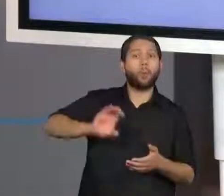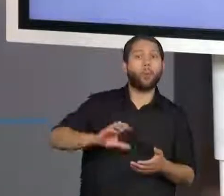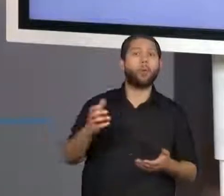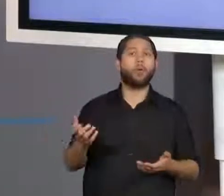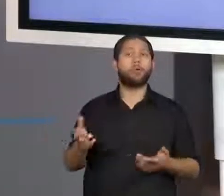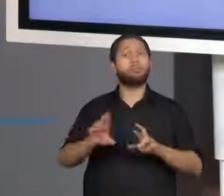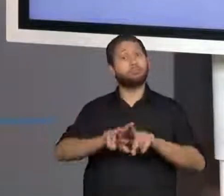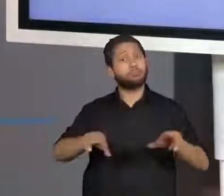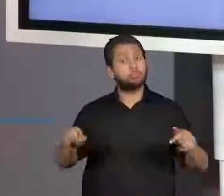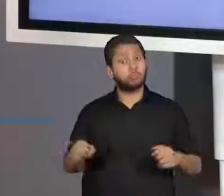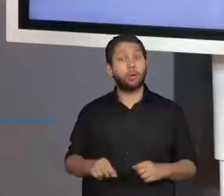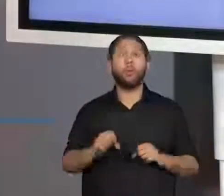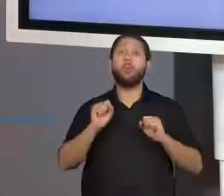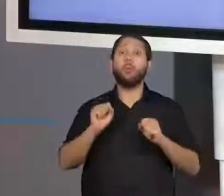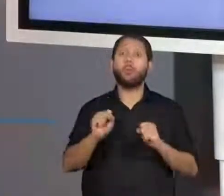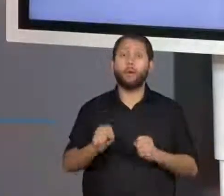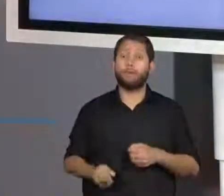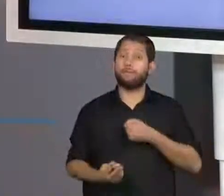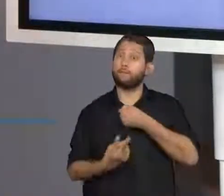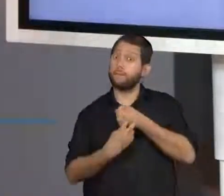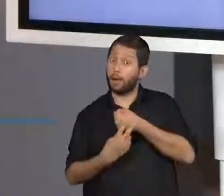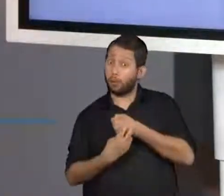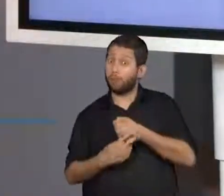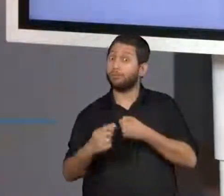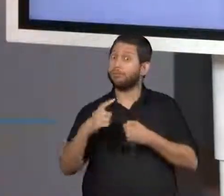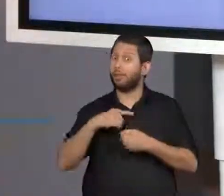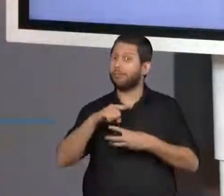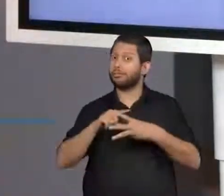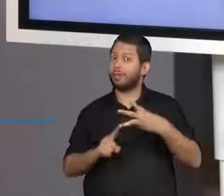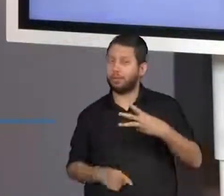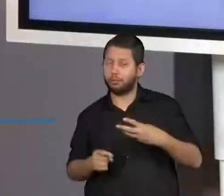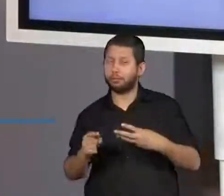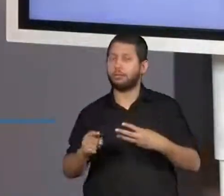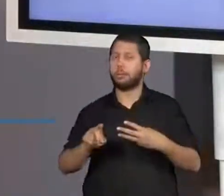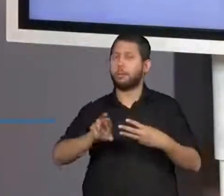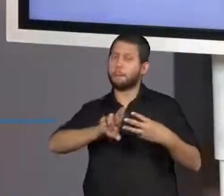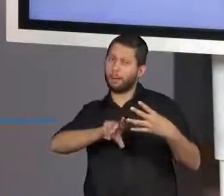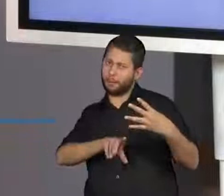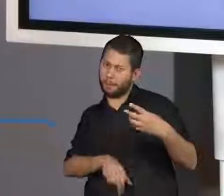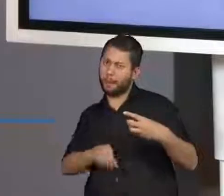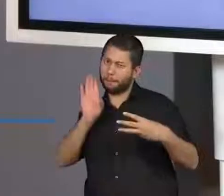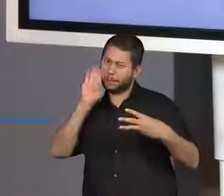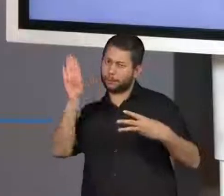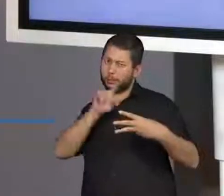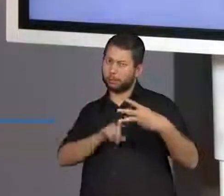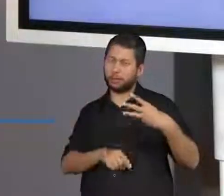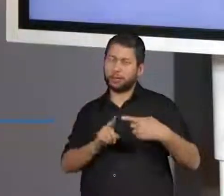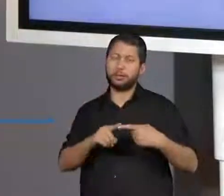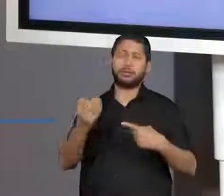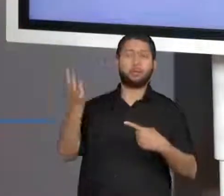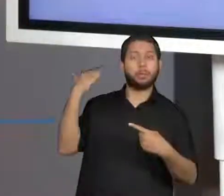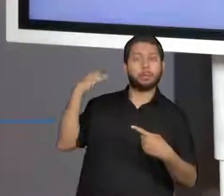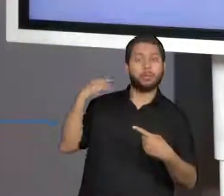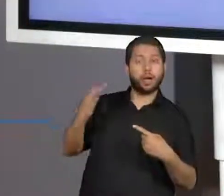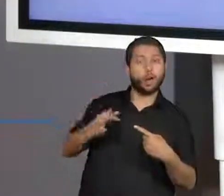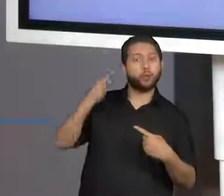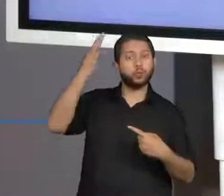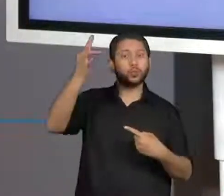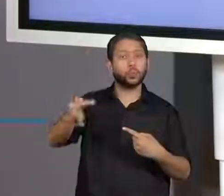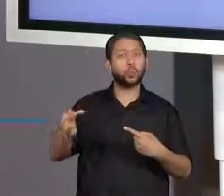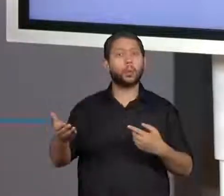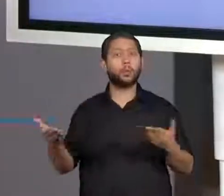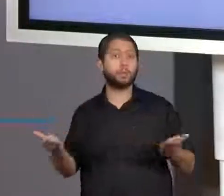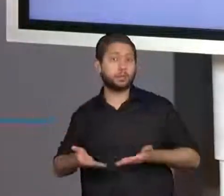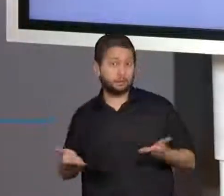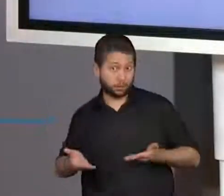no passado, no presente, no futuro e até mesmo em várias outras conjugações da nossa língua portuguesa. E uma delas é